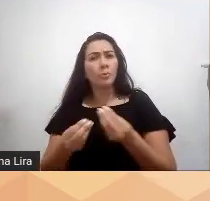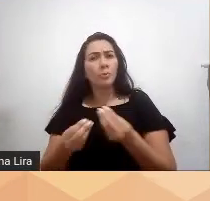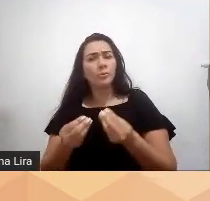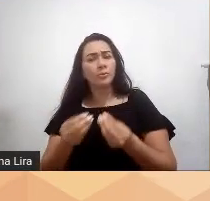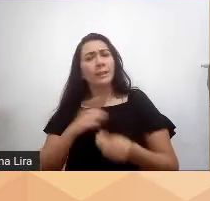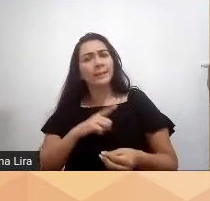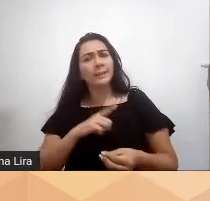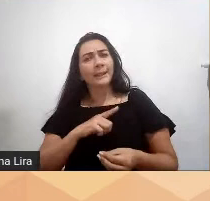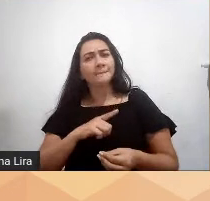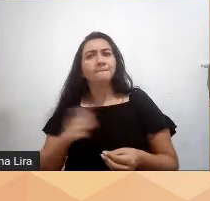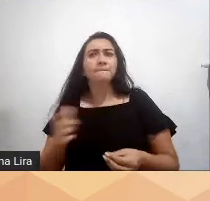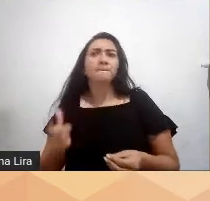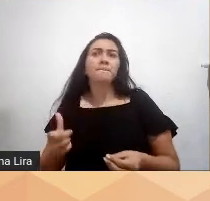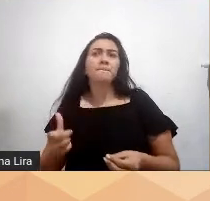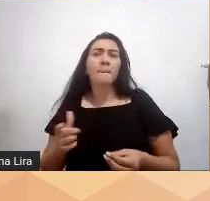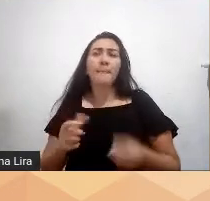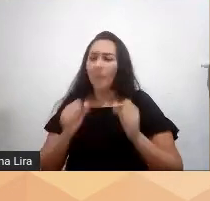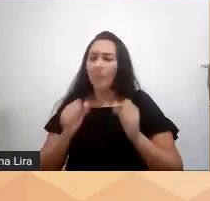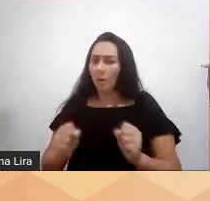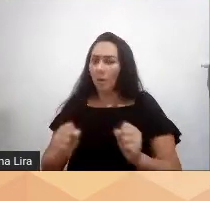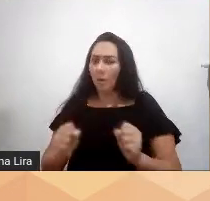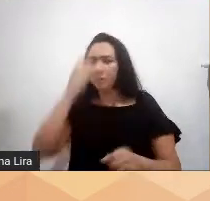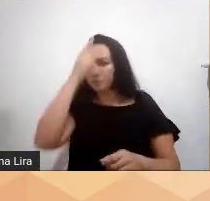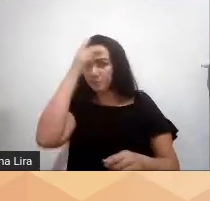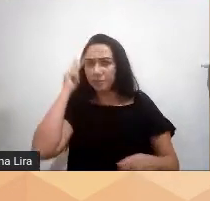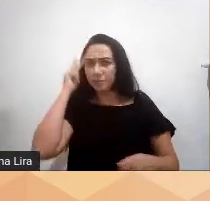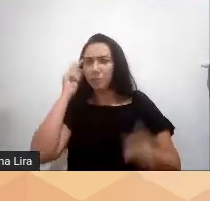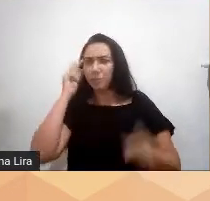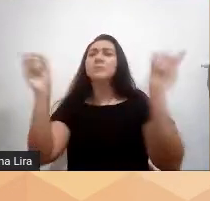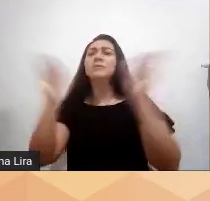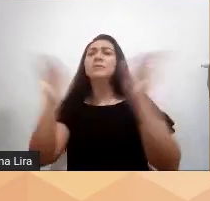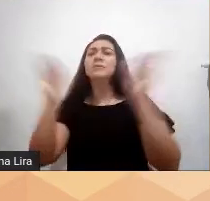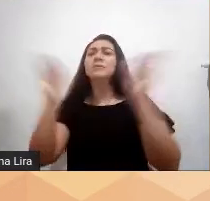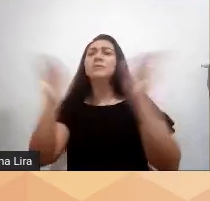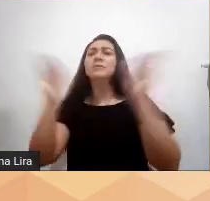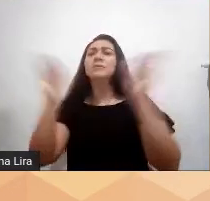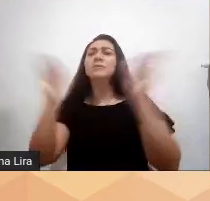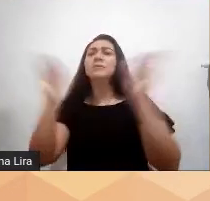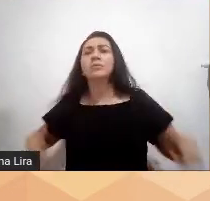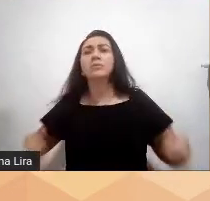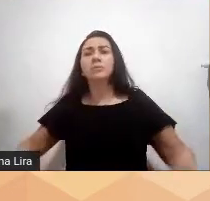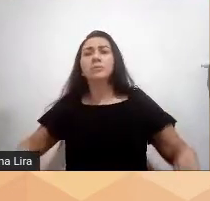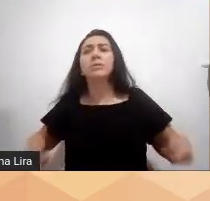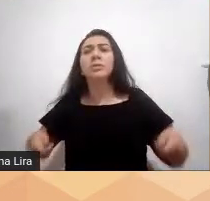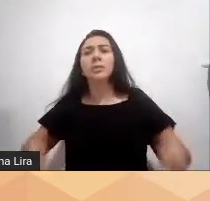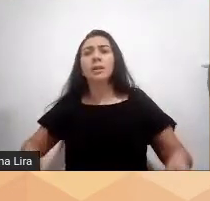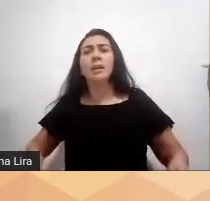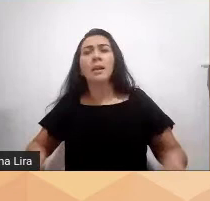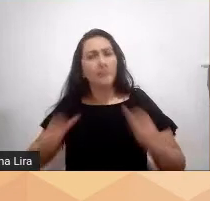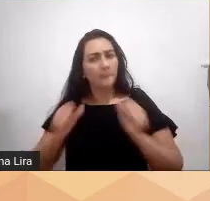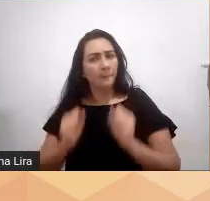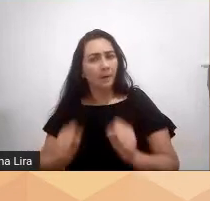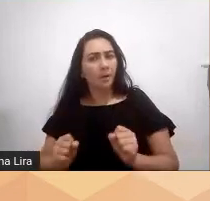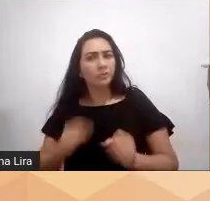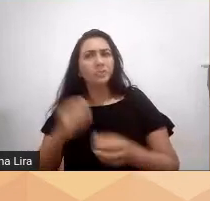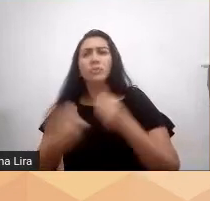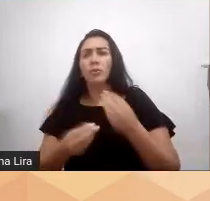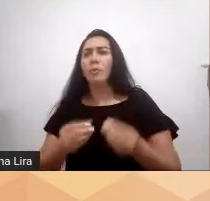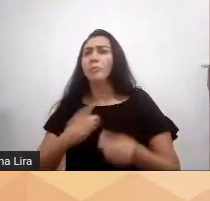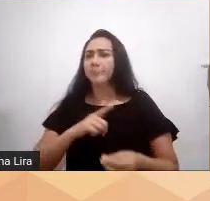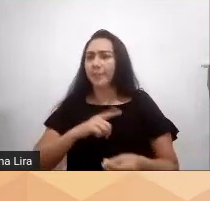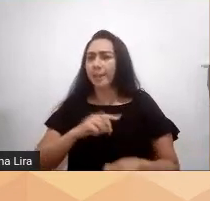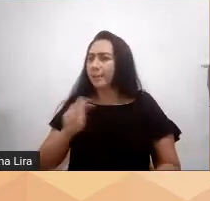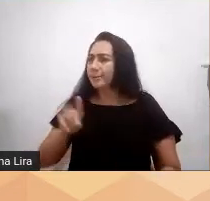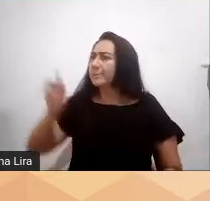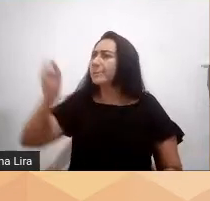ver o que mais. Se tem piso tátil. Todas essas informações são importantes e devem constar no projeto.